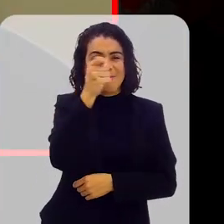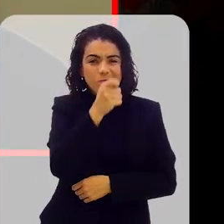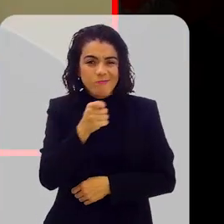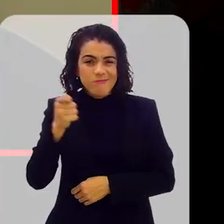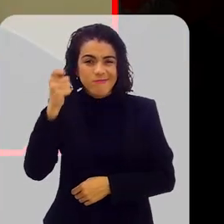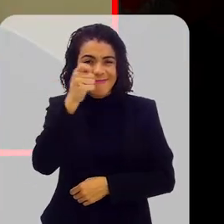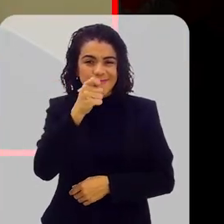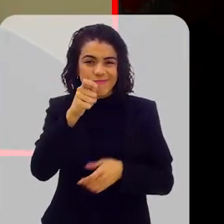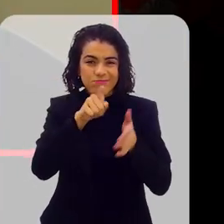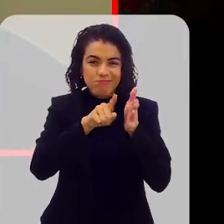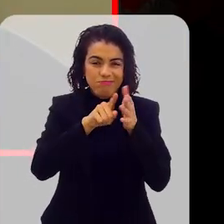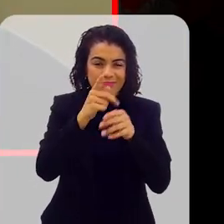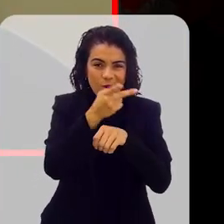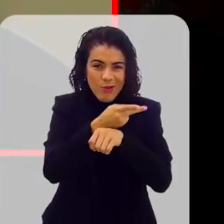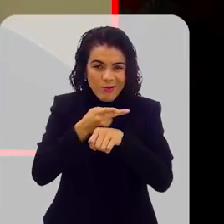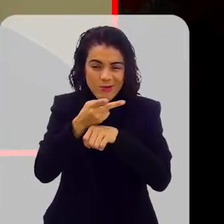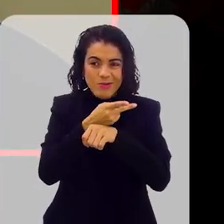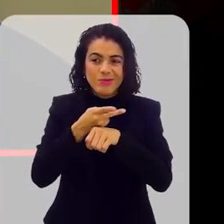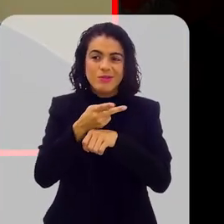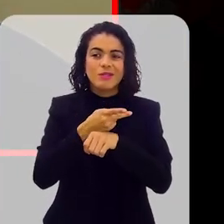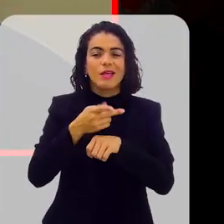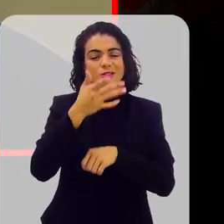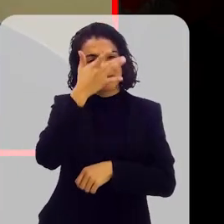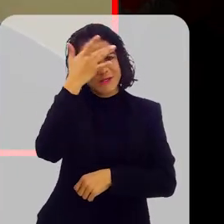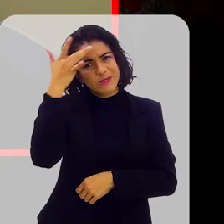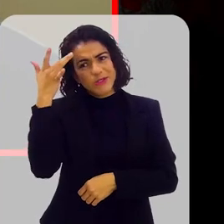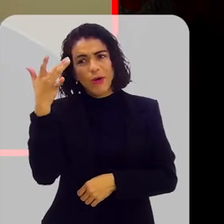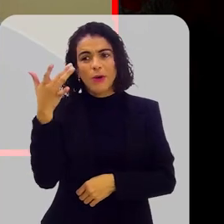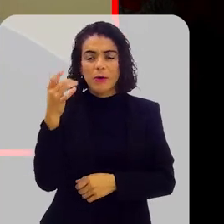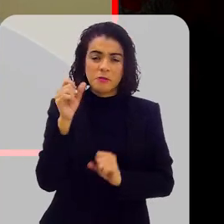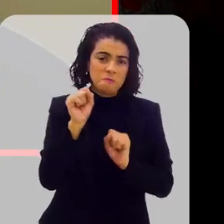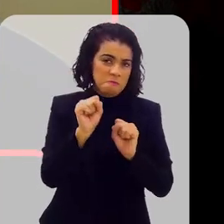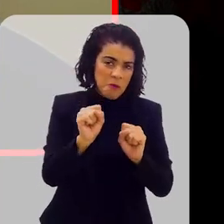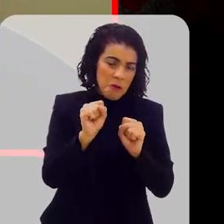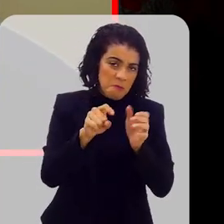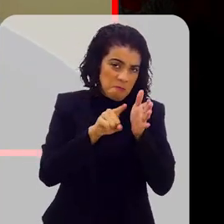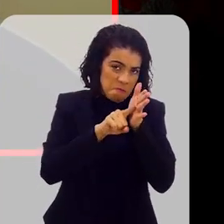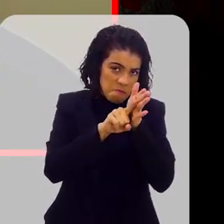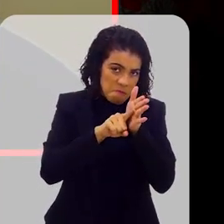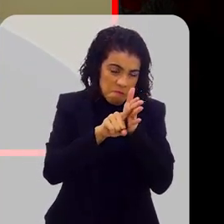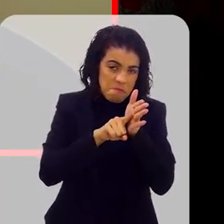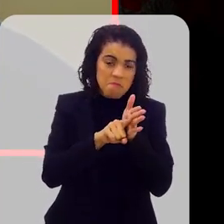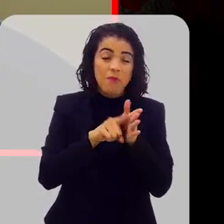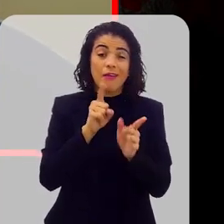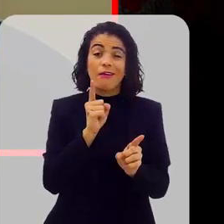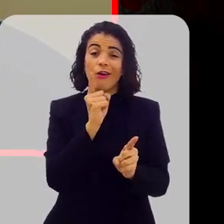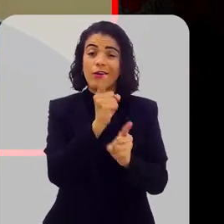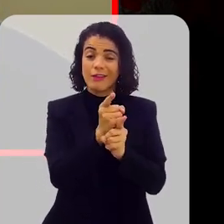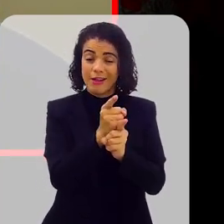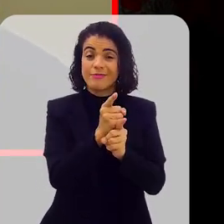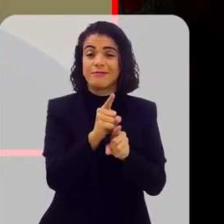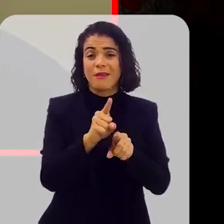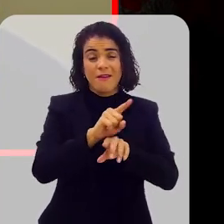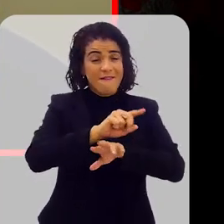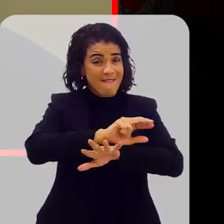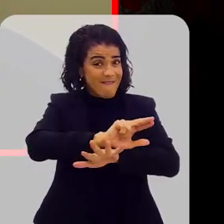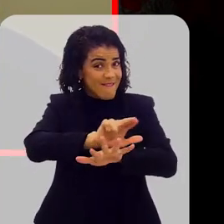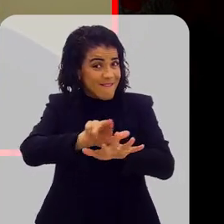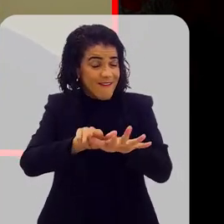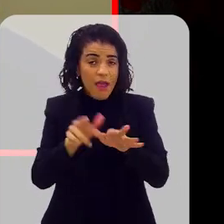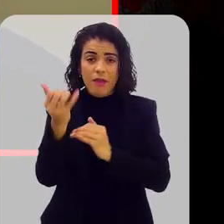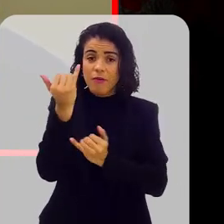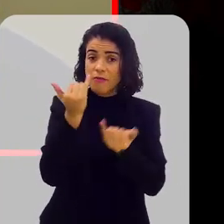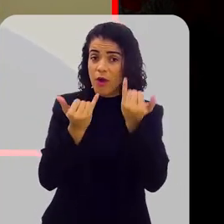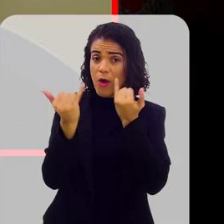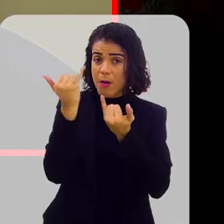Nos buscadores, né? buscadores, né? Os pacientes podem, os indivíduos, as pessoas, o cidadão pode encontrar.